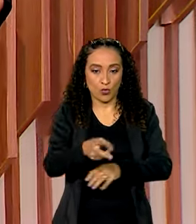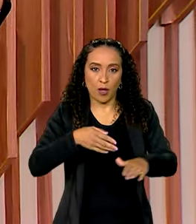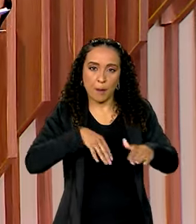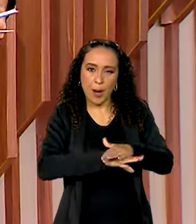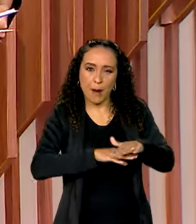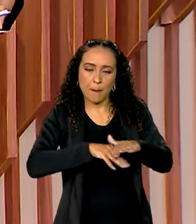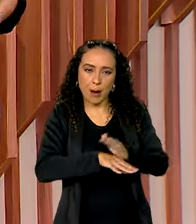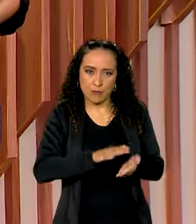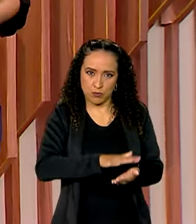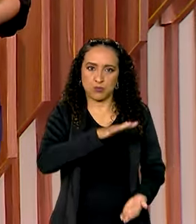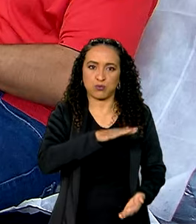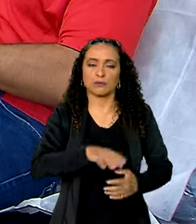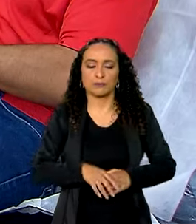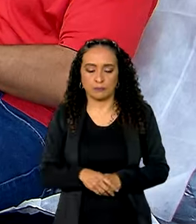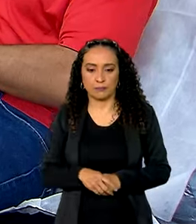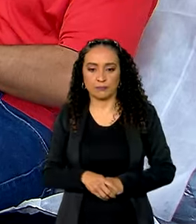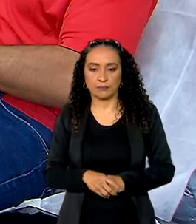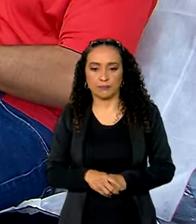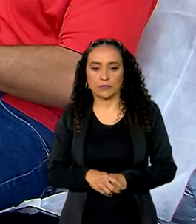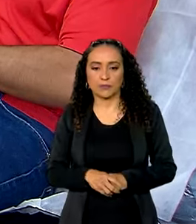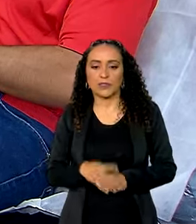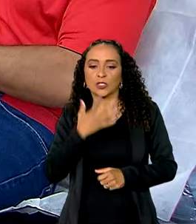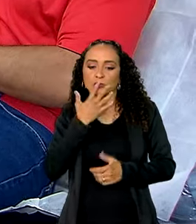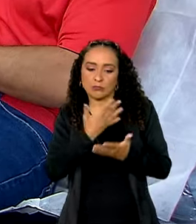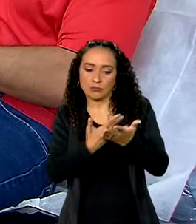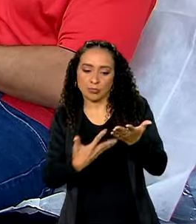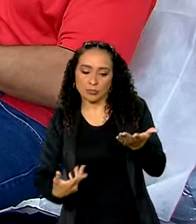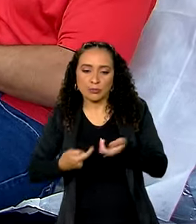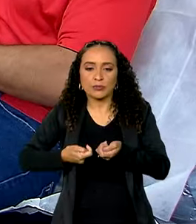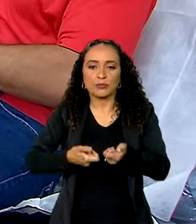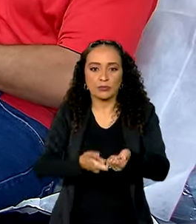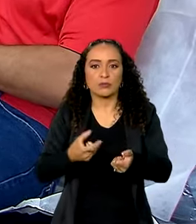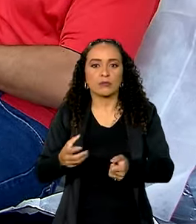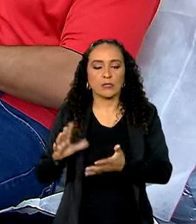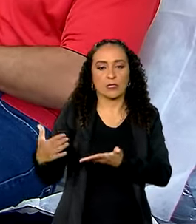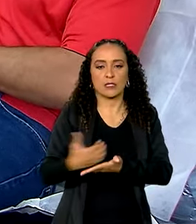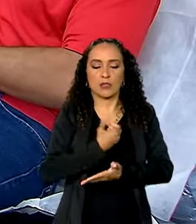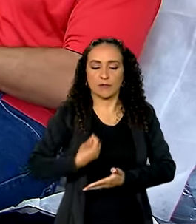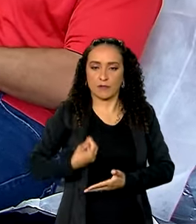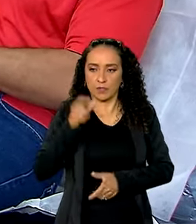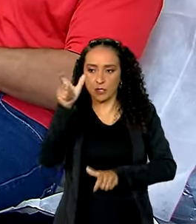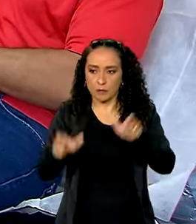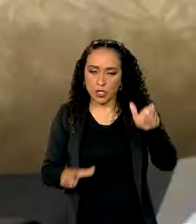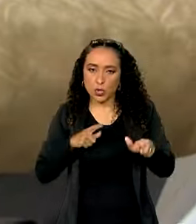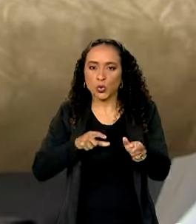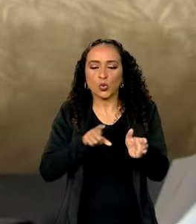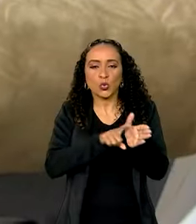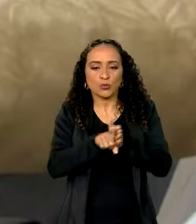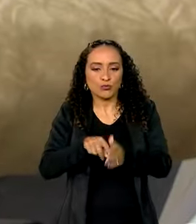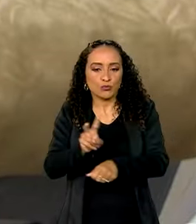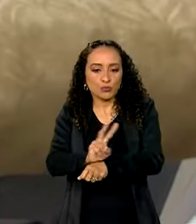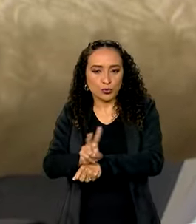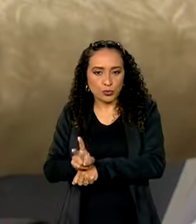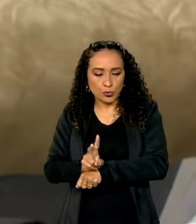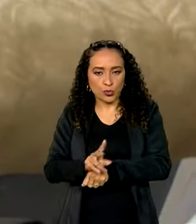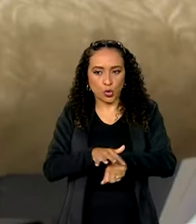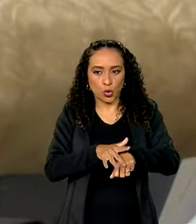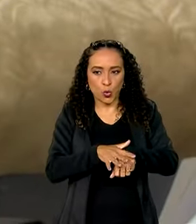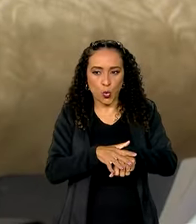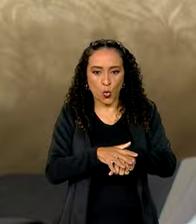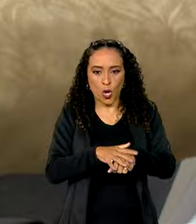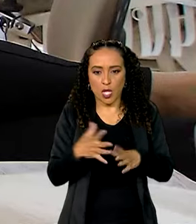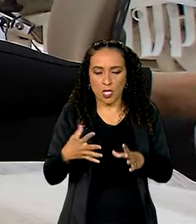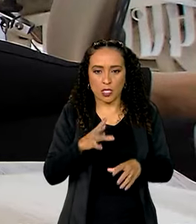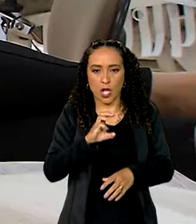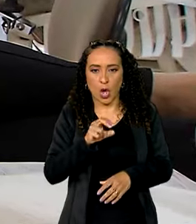estoques abastecidos. Doar sangue é um ato que salva vidas de pessoas que estão em tratamentos de doenças crônicas, como